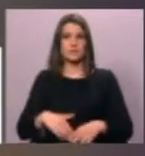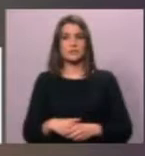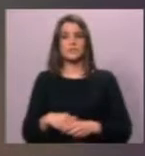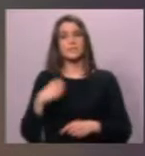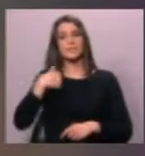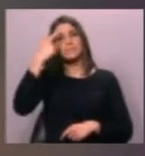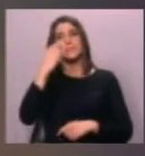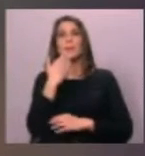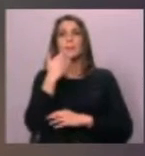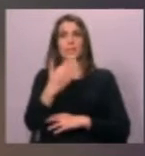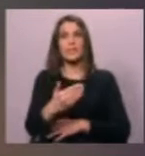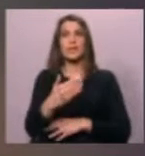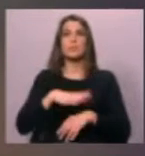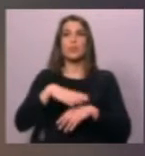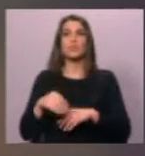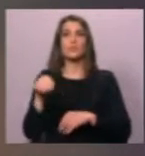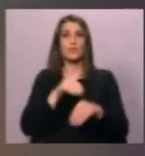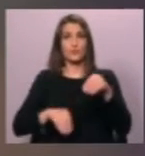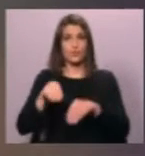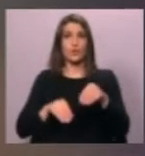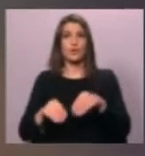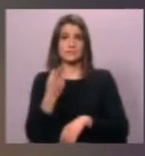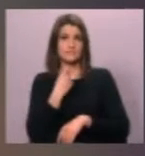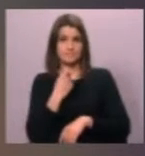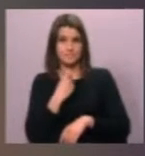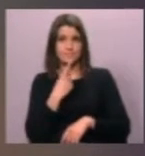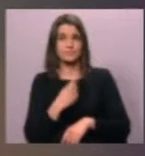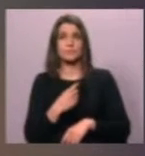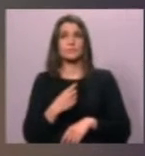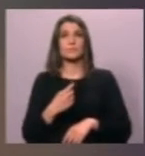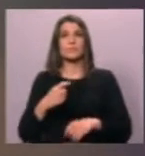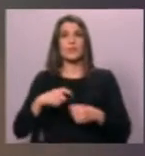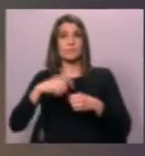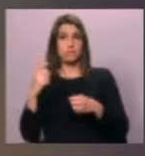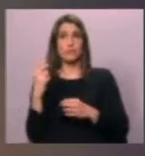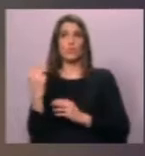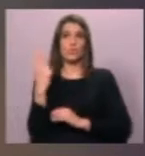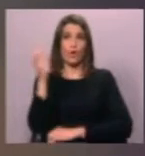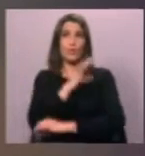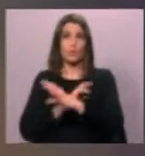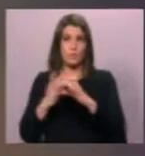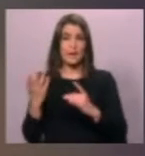apply because following the vote in the UK to leave the European Union,